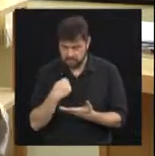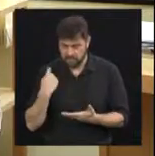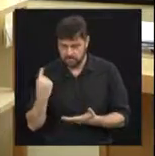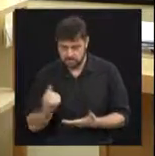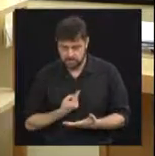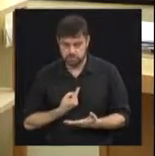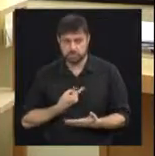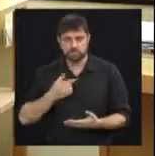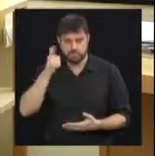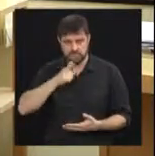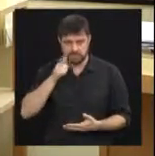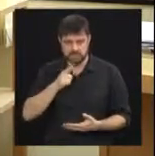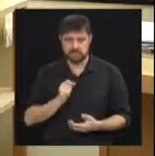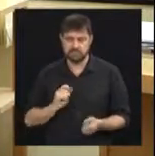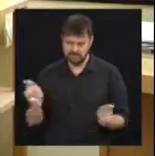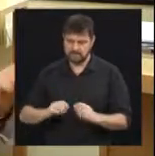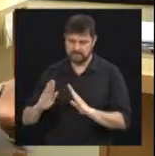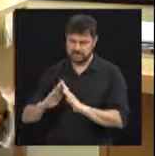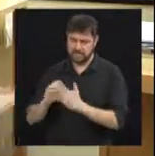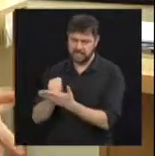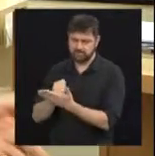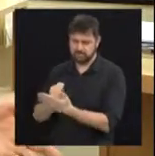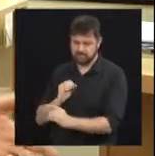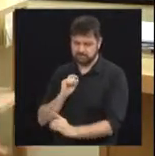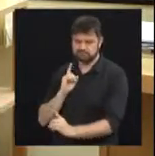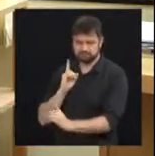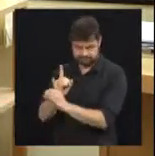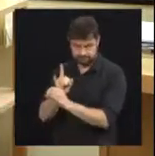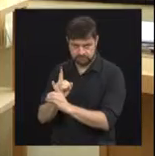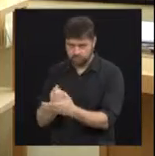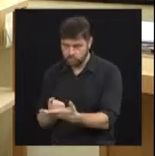que nós usamos por via oral, que podem ser encontradas com mais